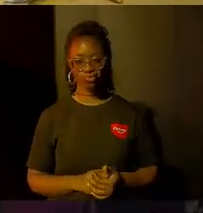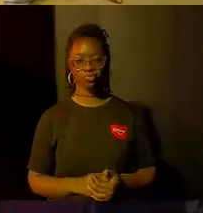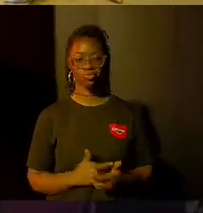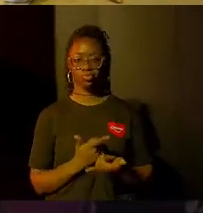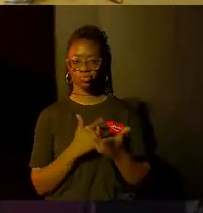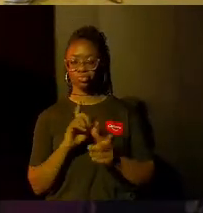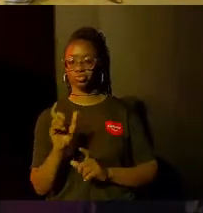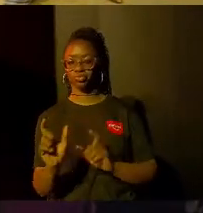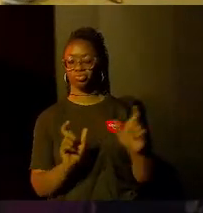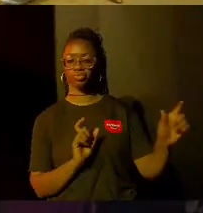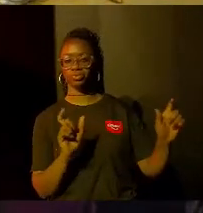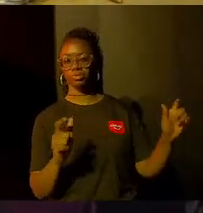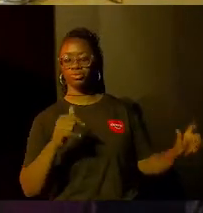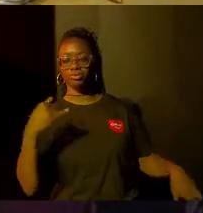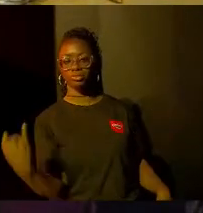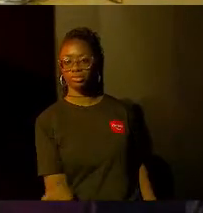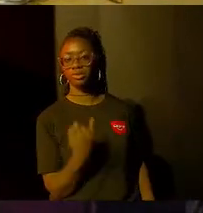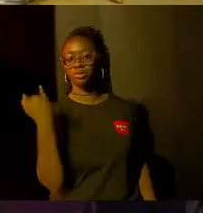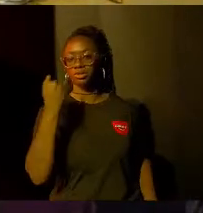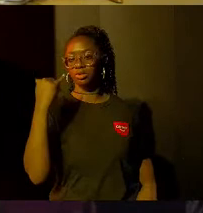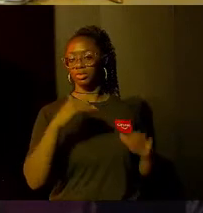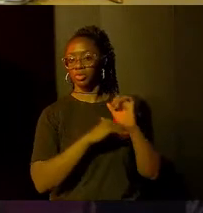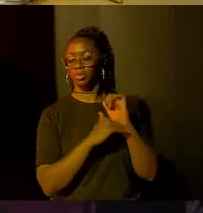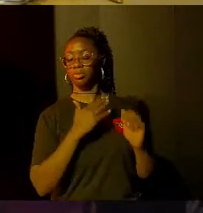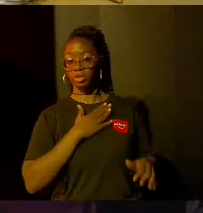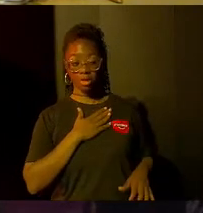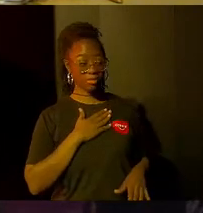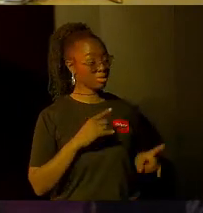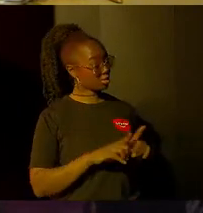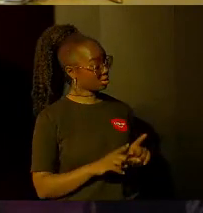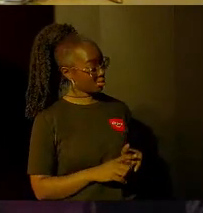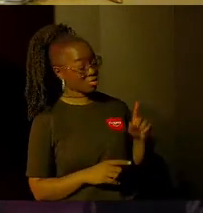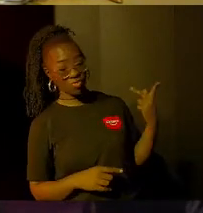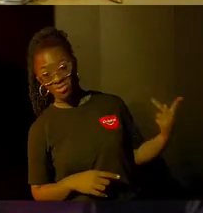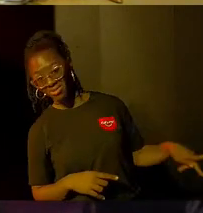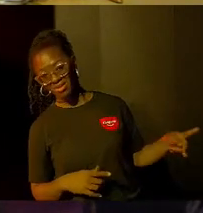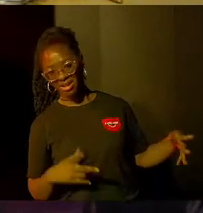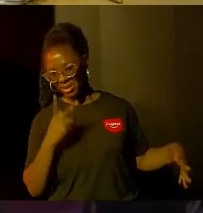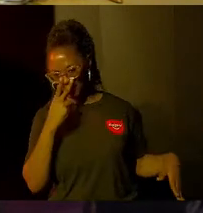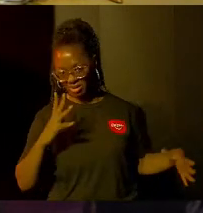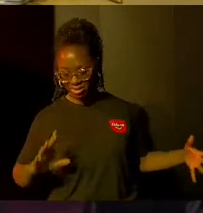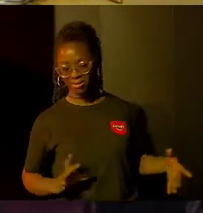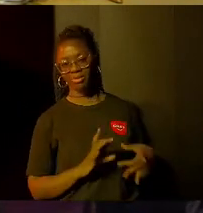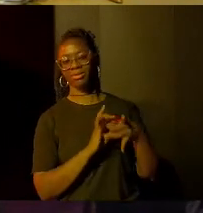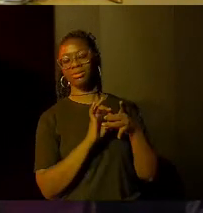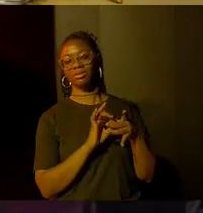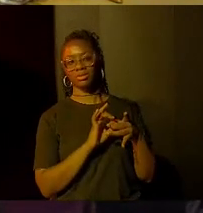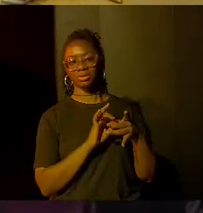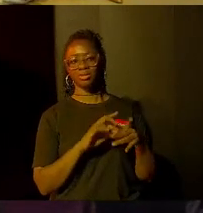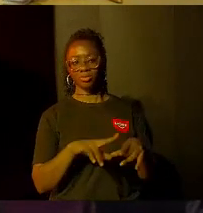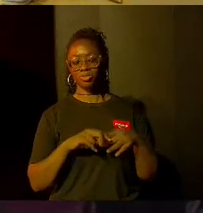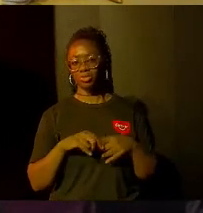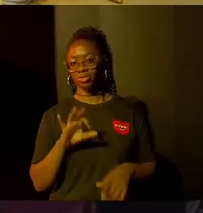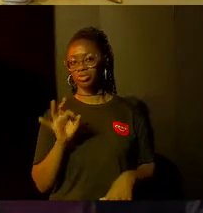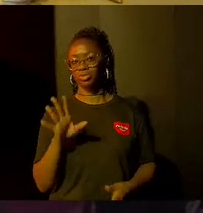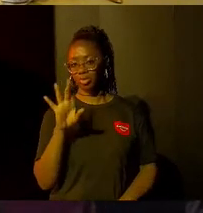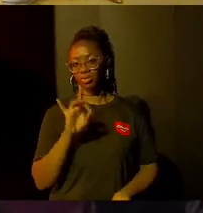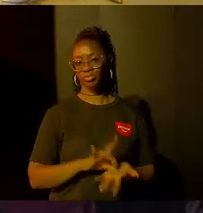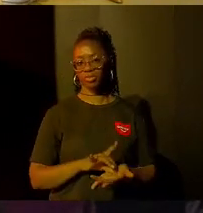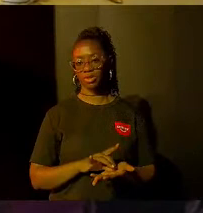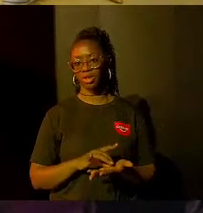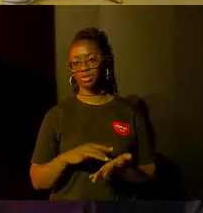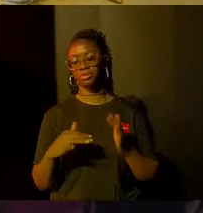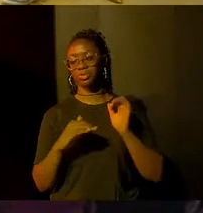importantíssimos do meu mistério do Mistério dele que se cruzavam porque era absolutamente parte de